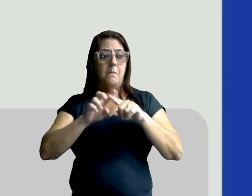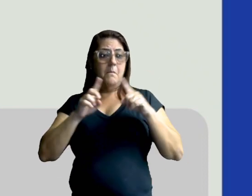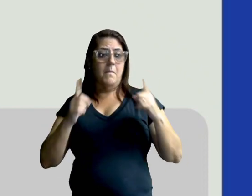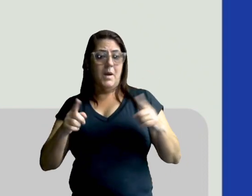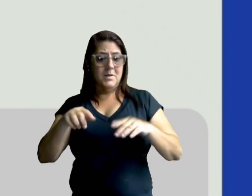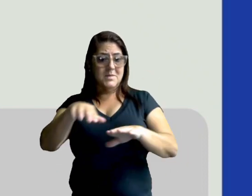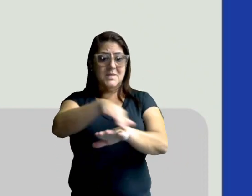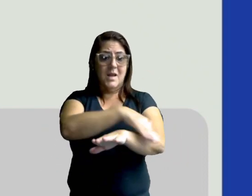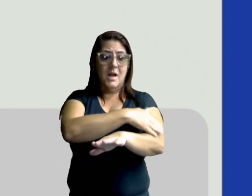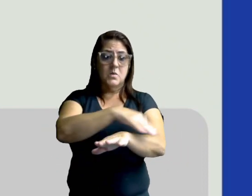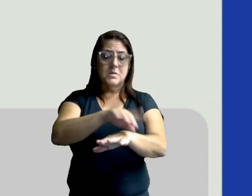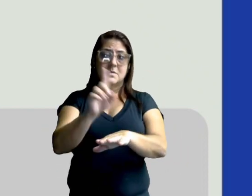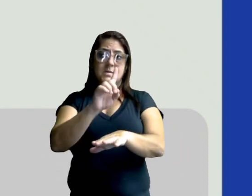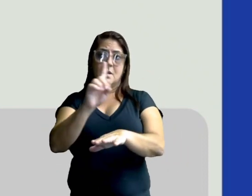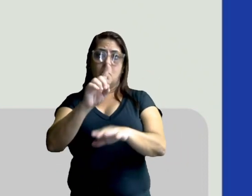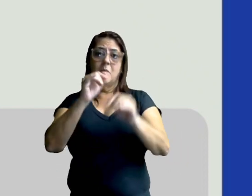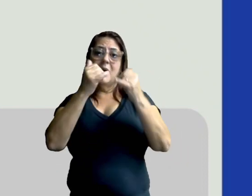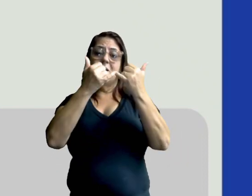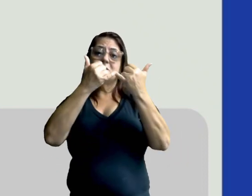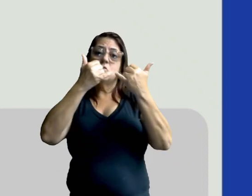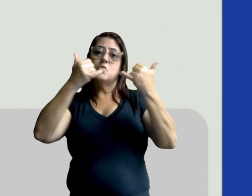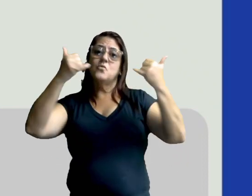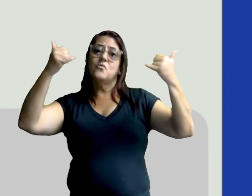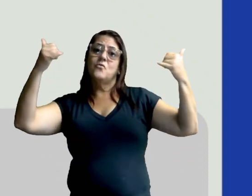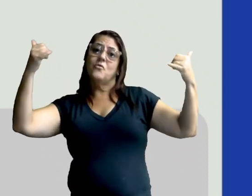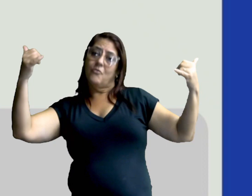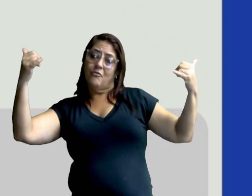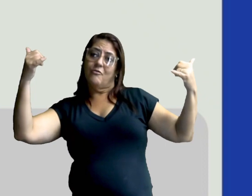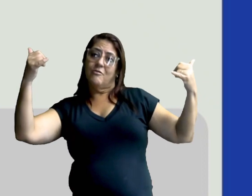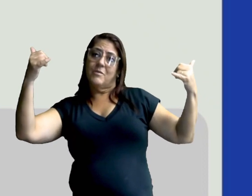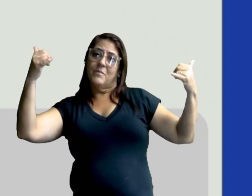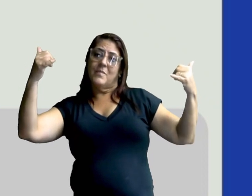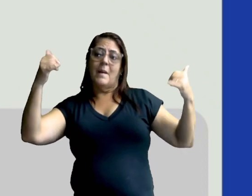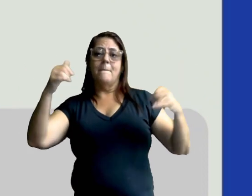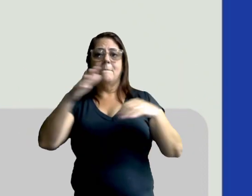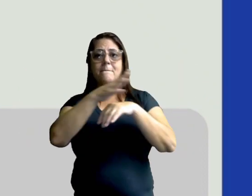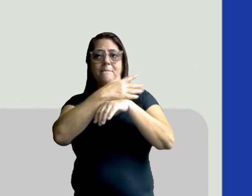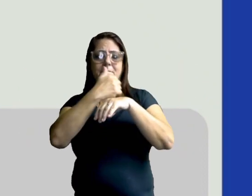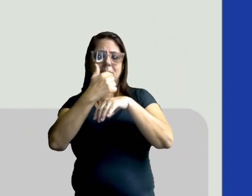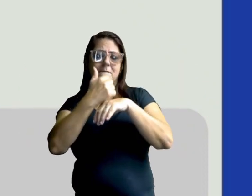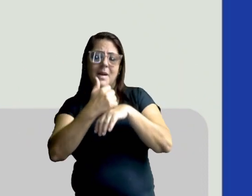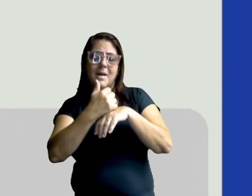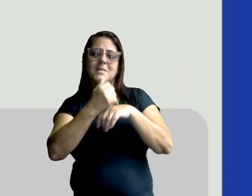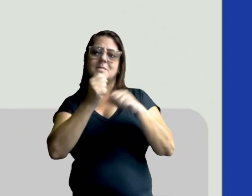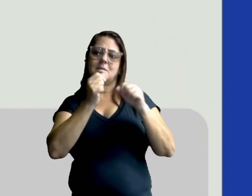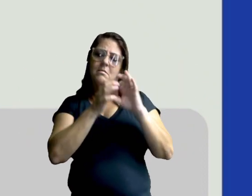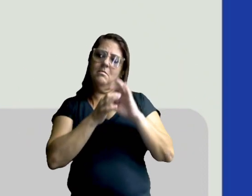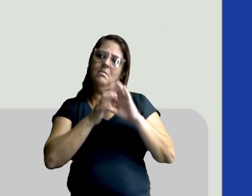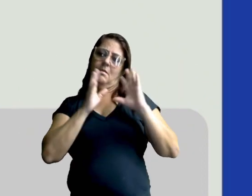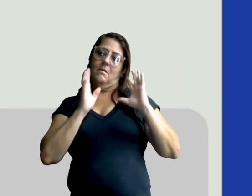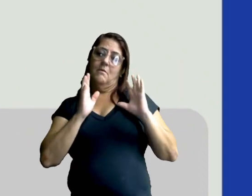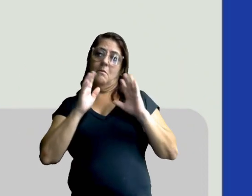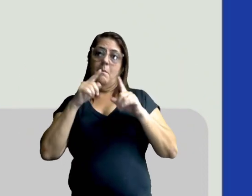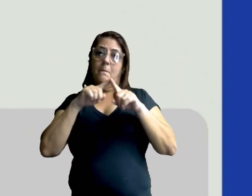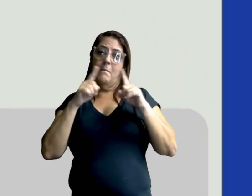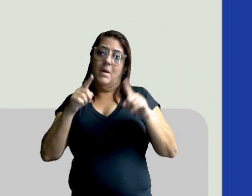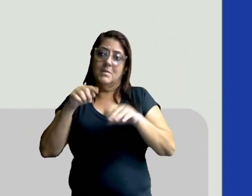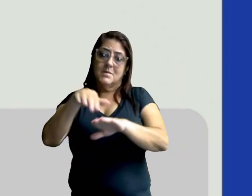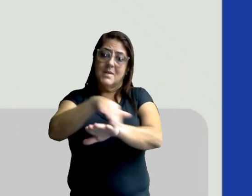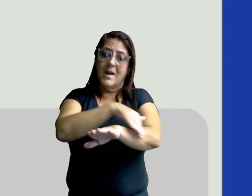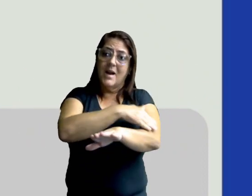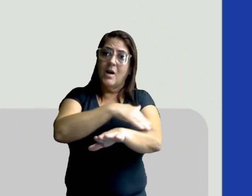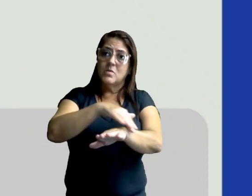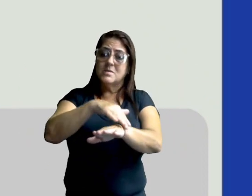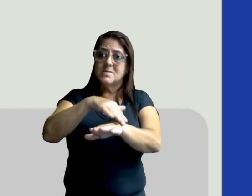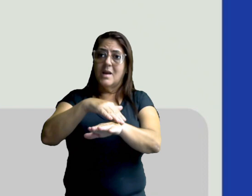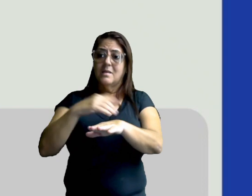atrapalhar a fiação elétrica. Tá? Nas calçadas são as árvores que são mais baixinhas. É recomendável evitar o plantio